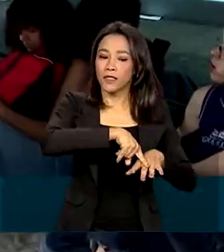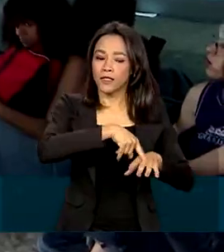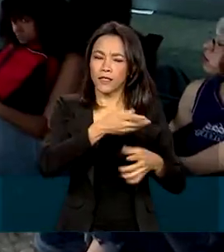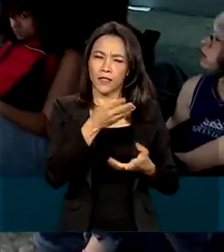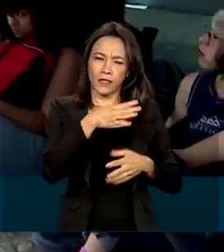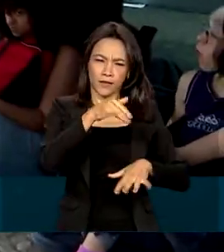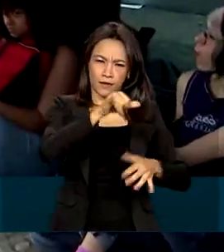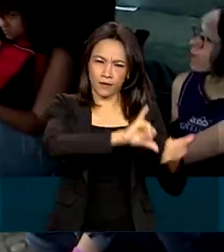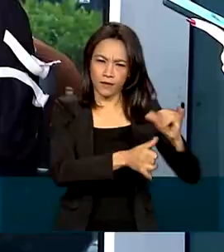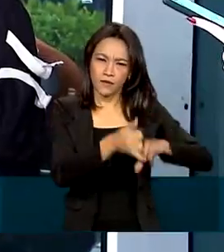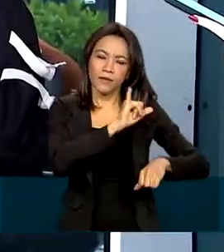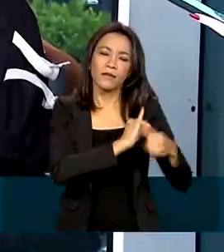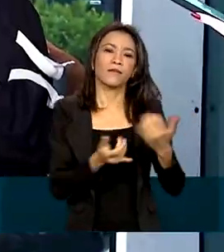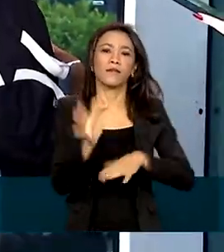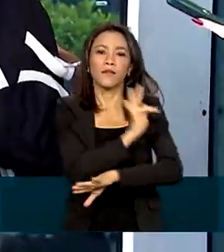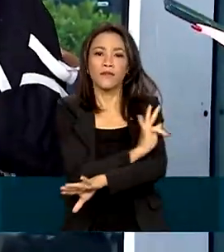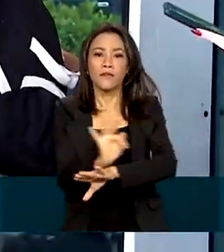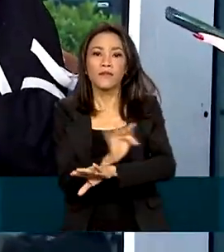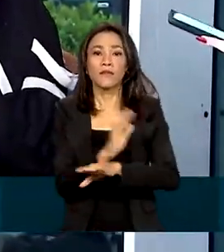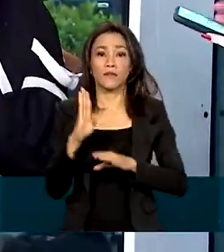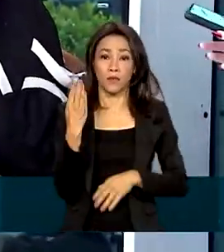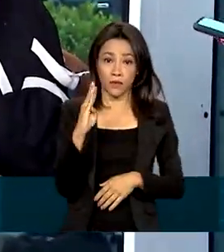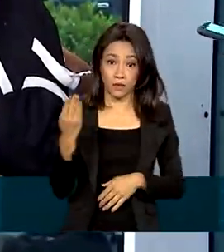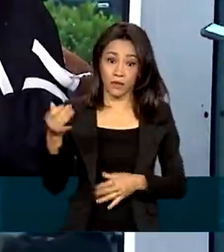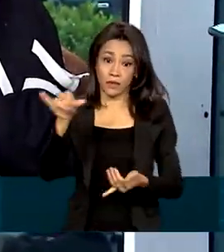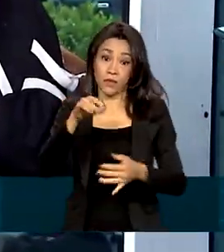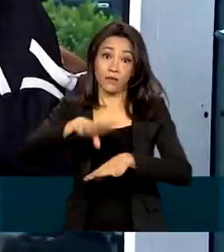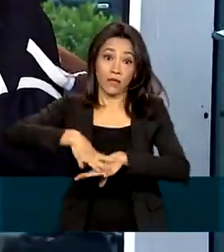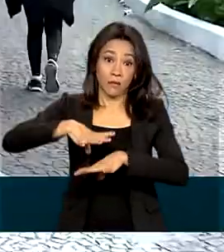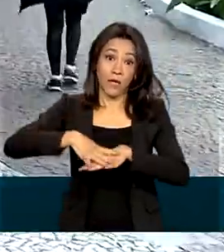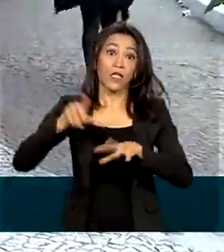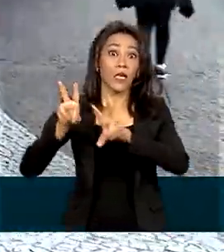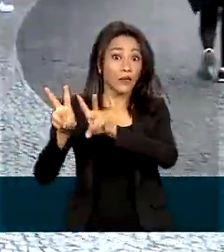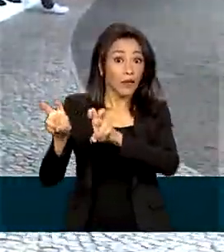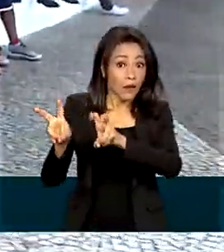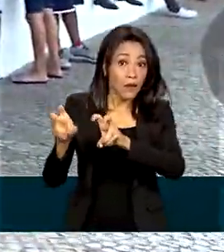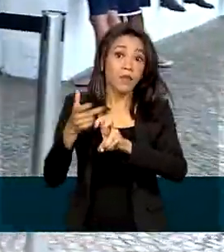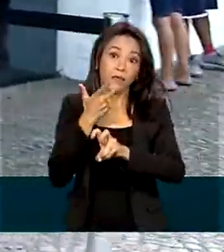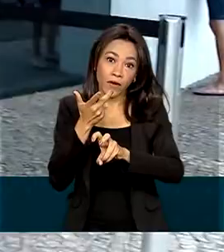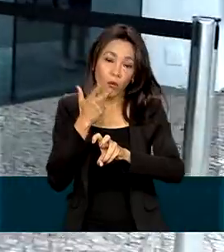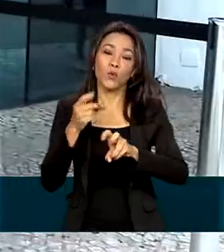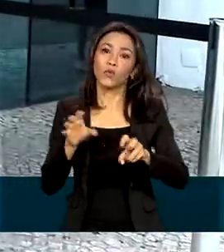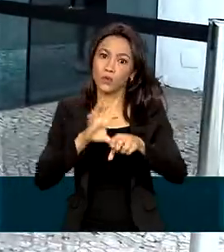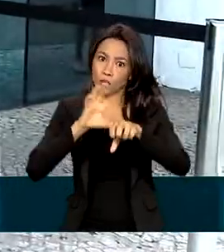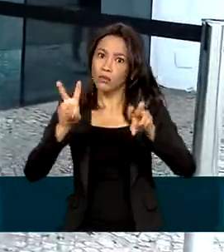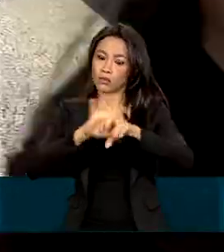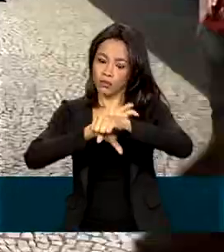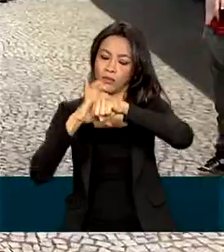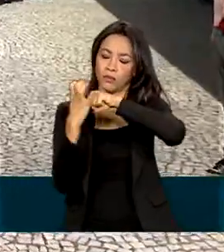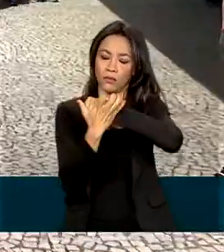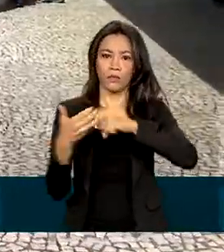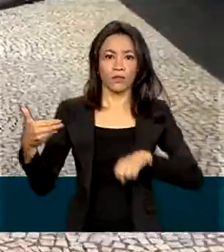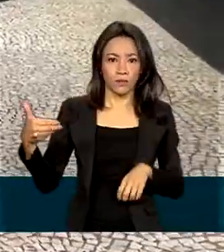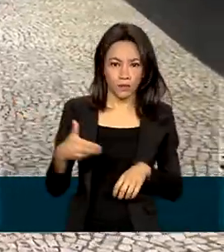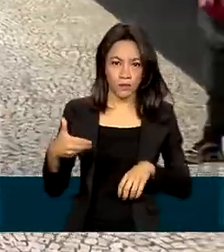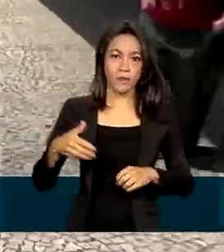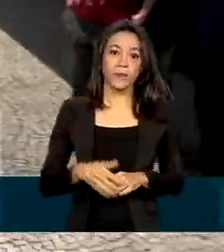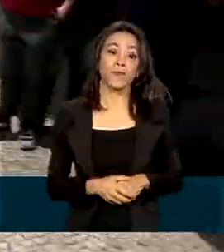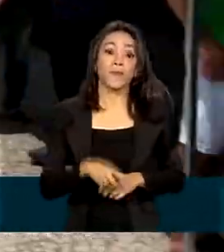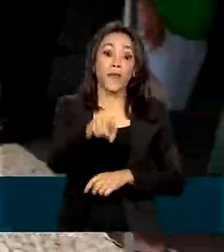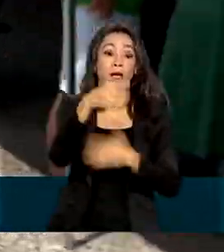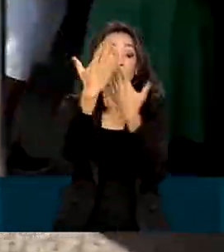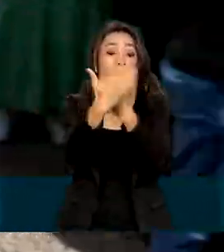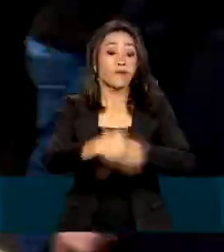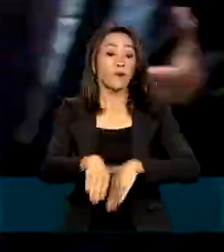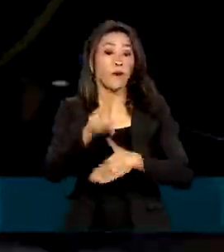biologia e matemática. E muitas abordaram temas relacionados à pandemia de Covid-19. O exame foi aplicado em